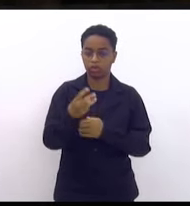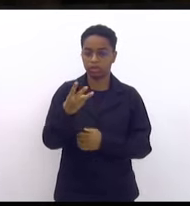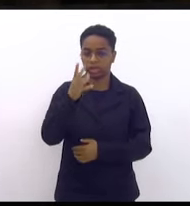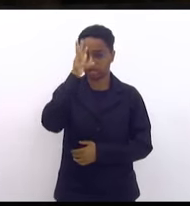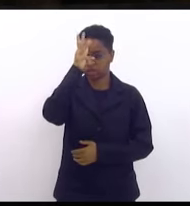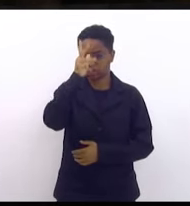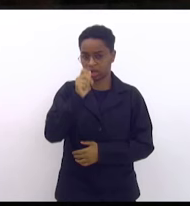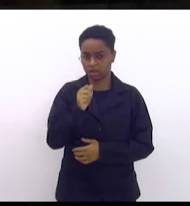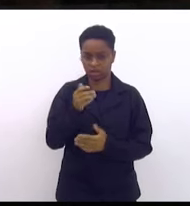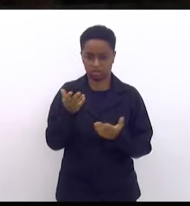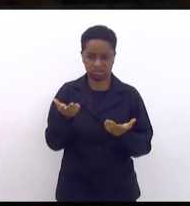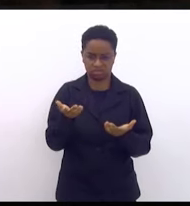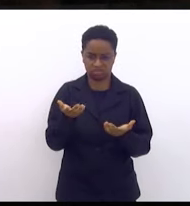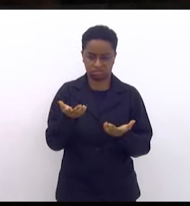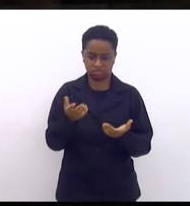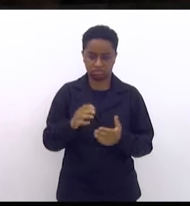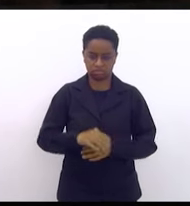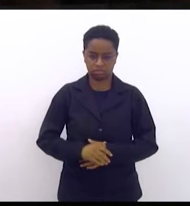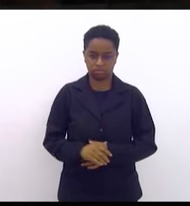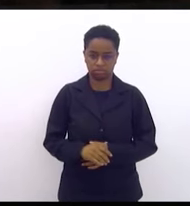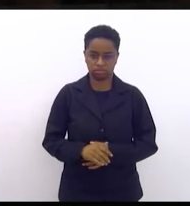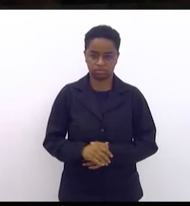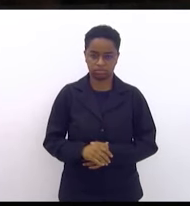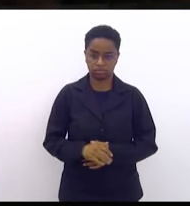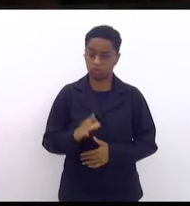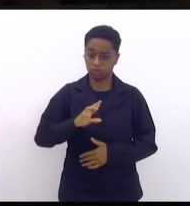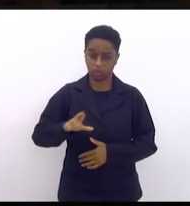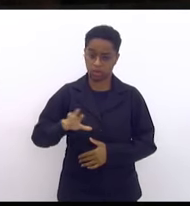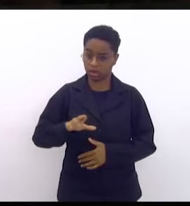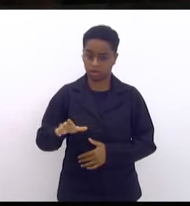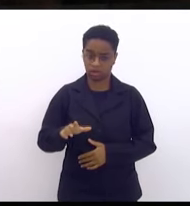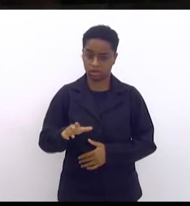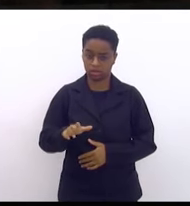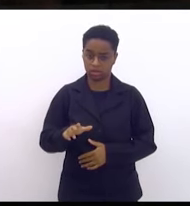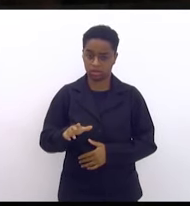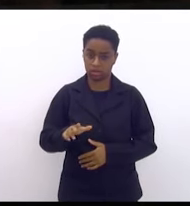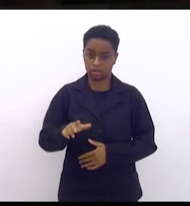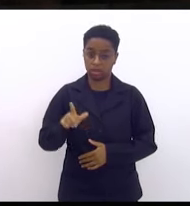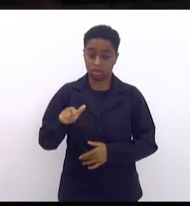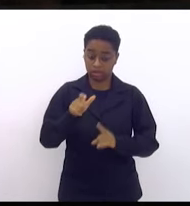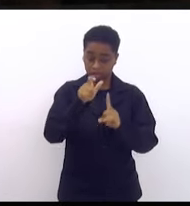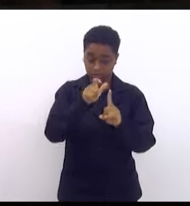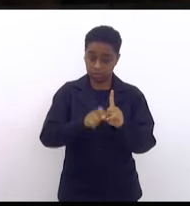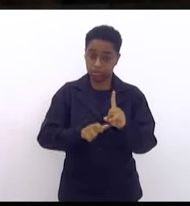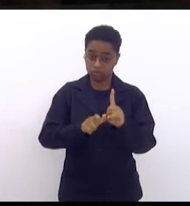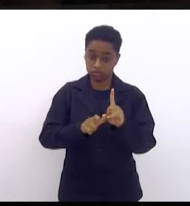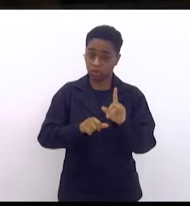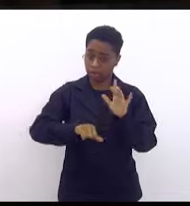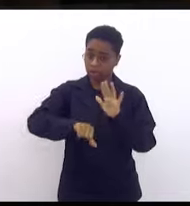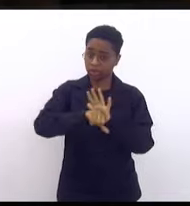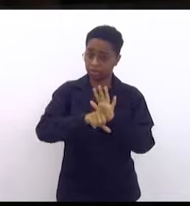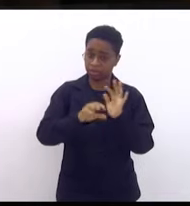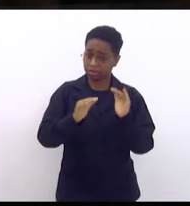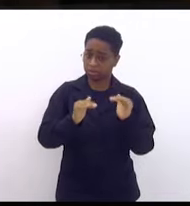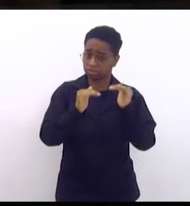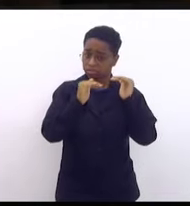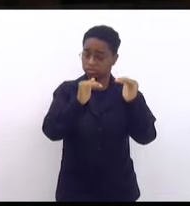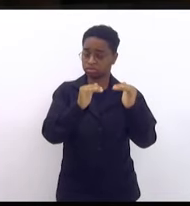3 galinhas no galinheiro, senhor presidente. Era uma cabeça coroada do crime.